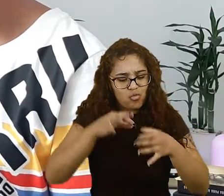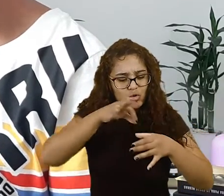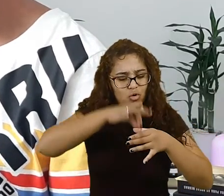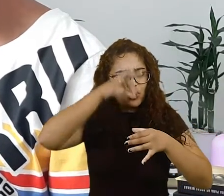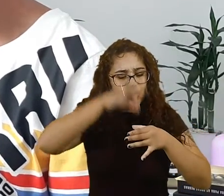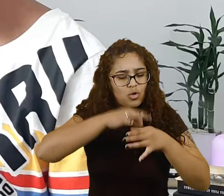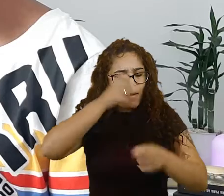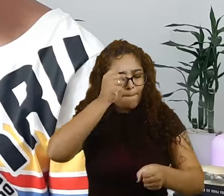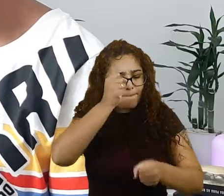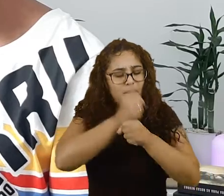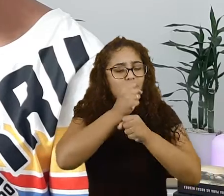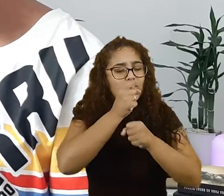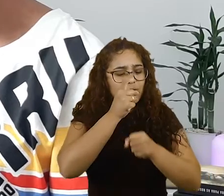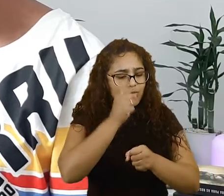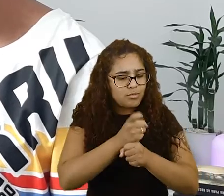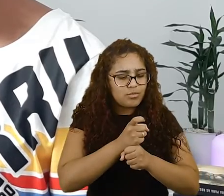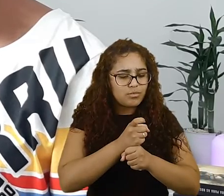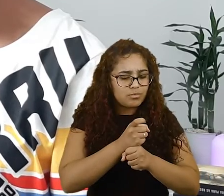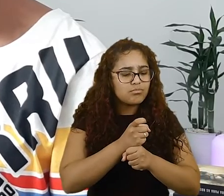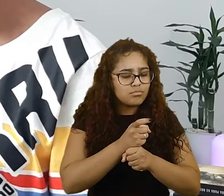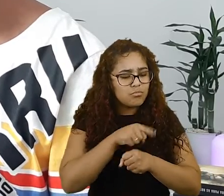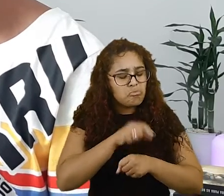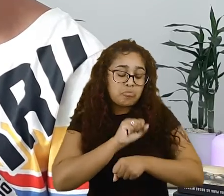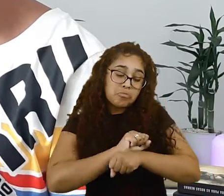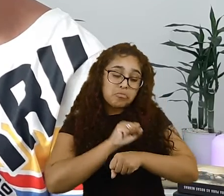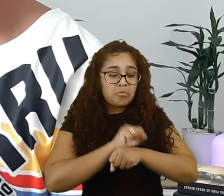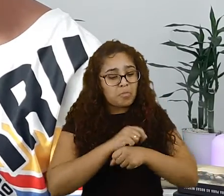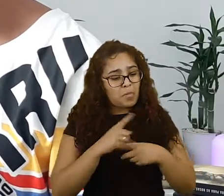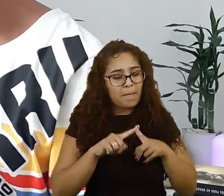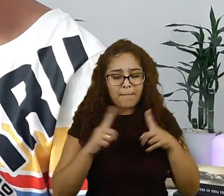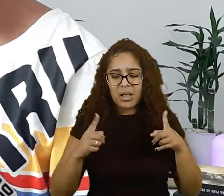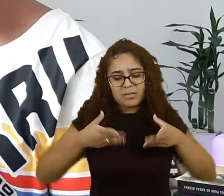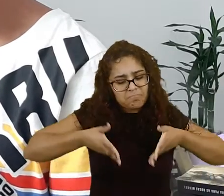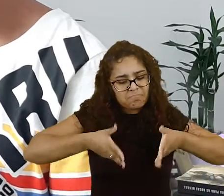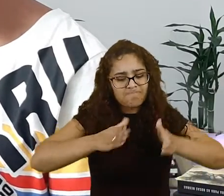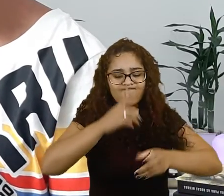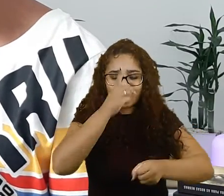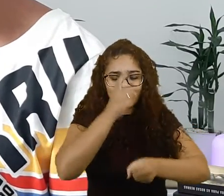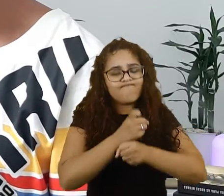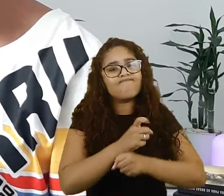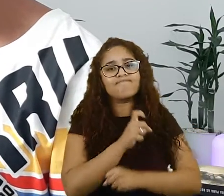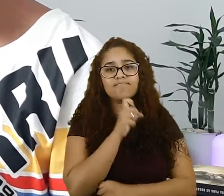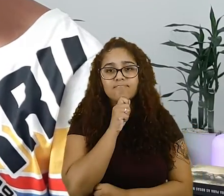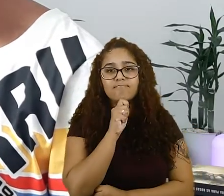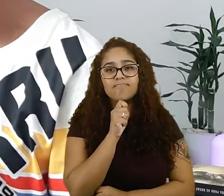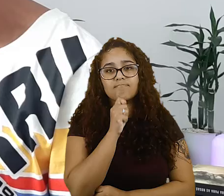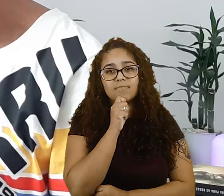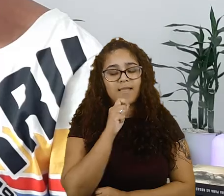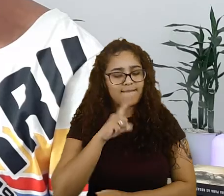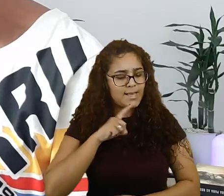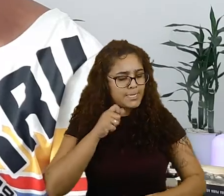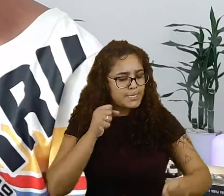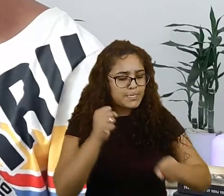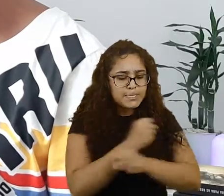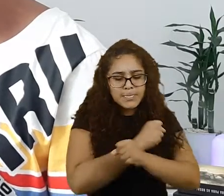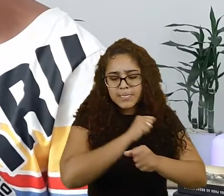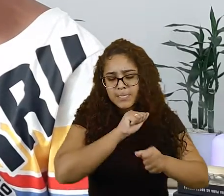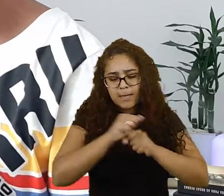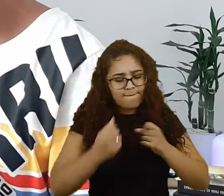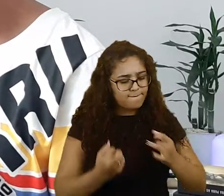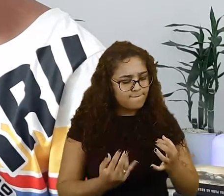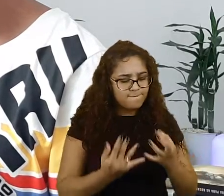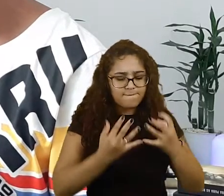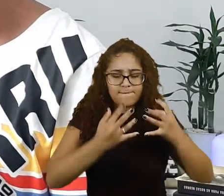folha, ferve água, faz um chá de quebra-pedra. Sorve tudo, espera efeito, mas no meio do caminho há uma pedra.